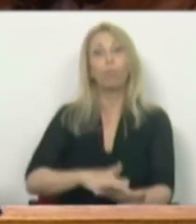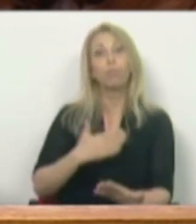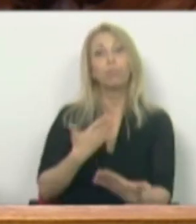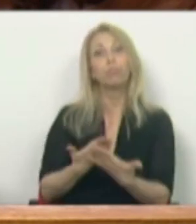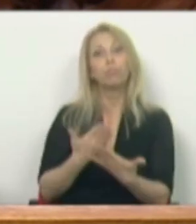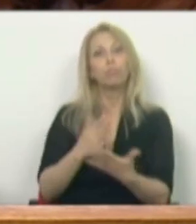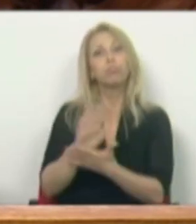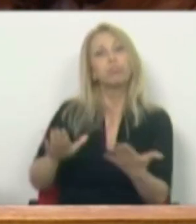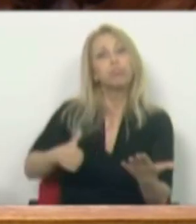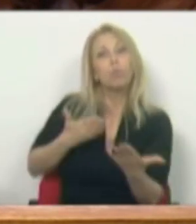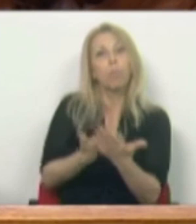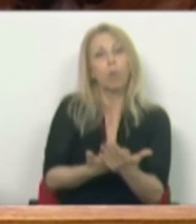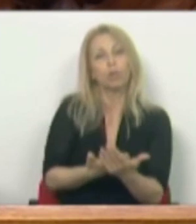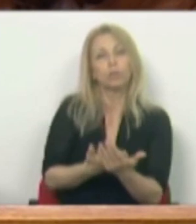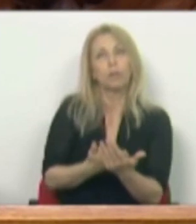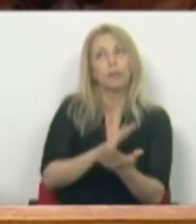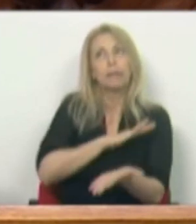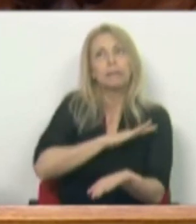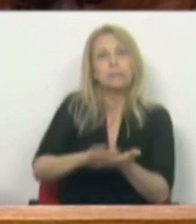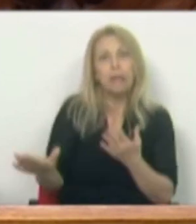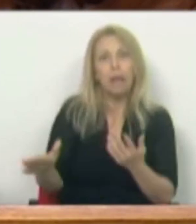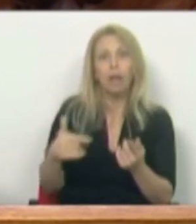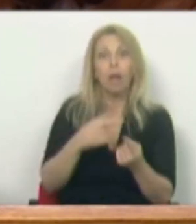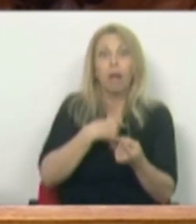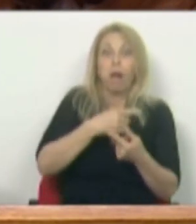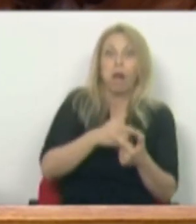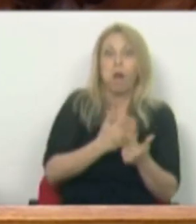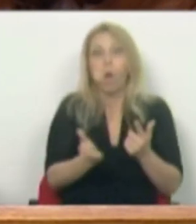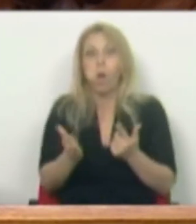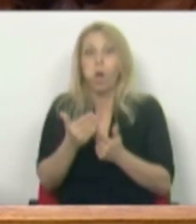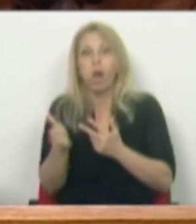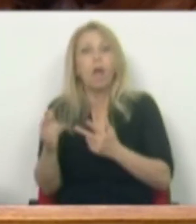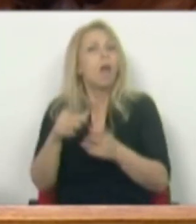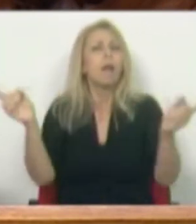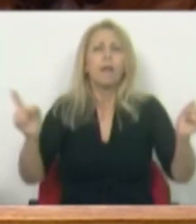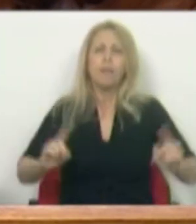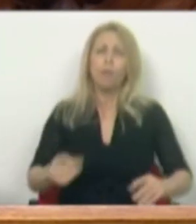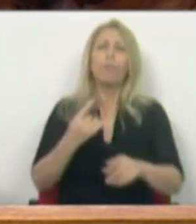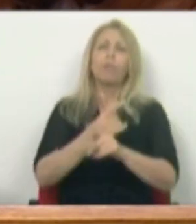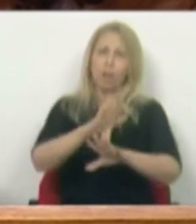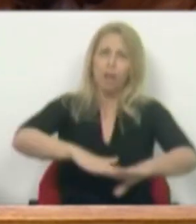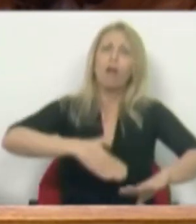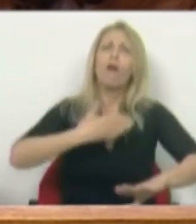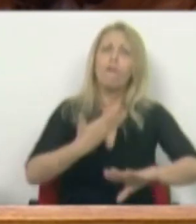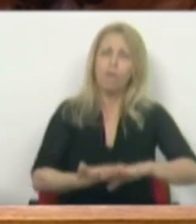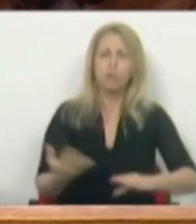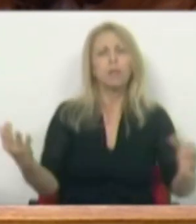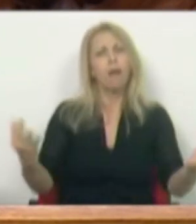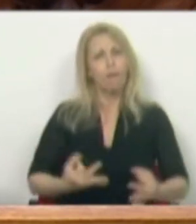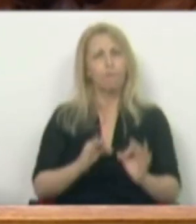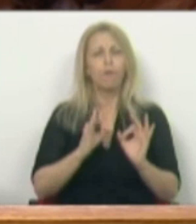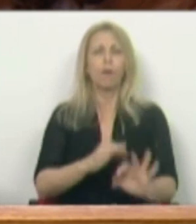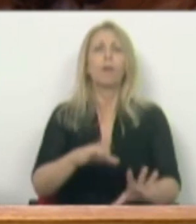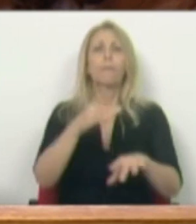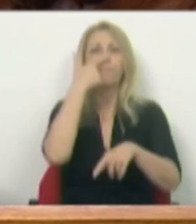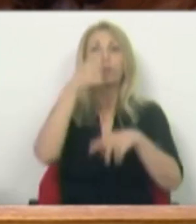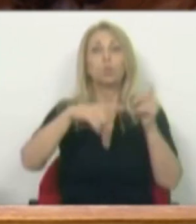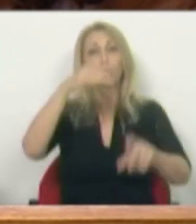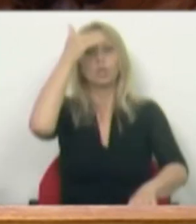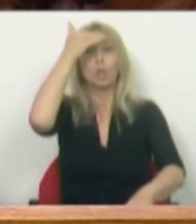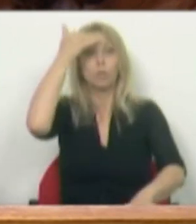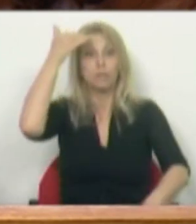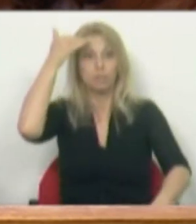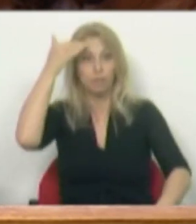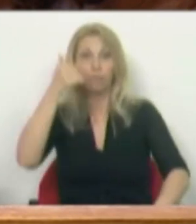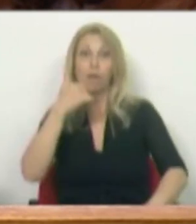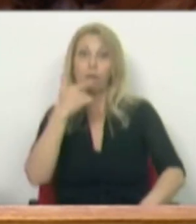sem ambiguidades, porque reforça alguns dos direitos das pessoas com doença mental, afirma que o ambulatório deve ser a prioridade e que só em último